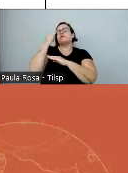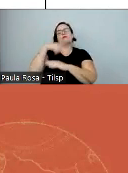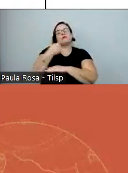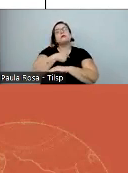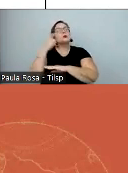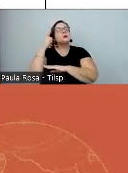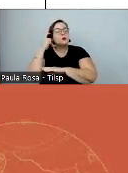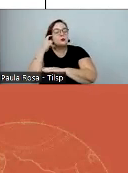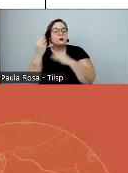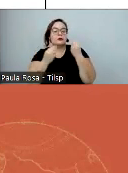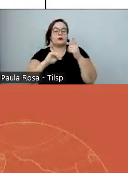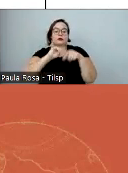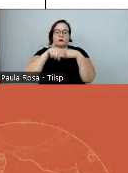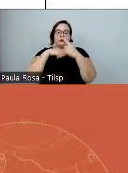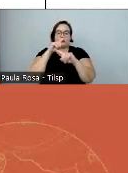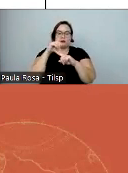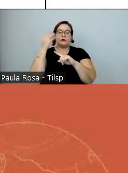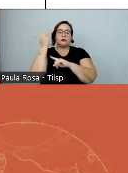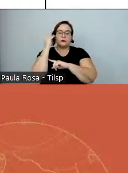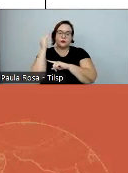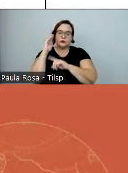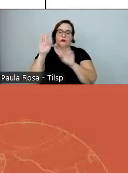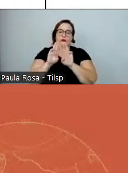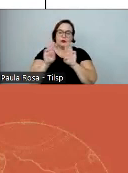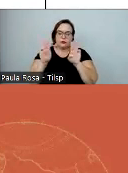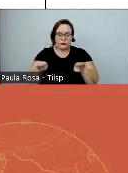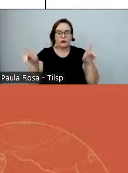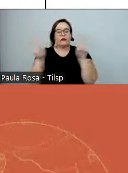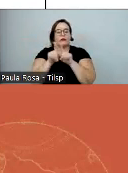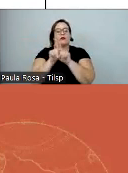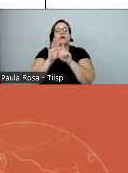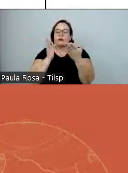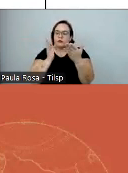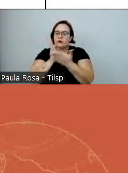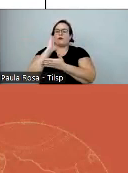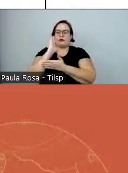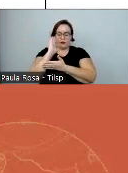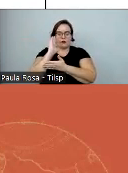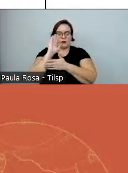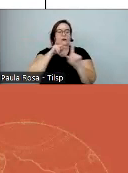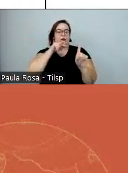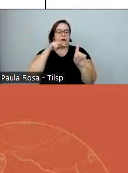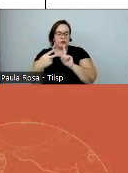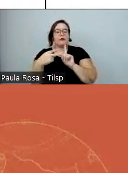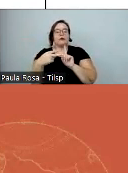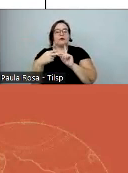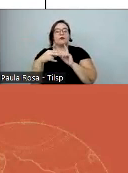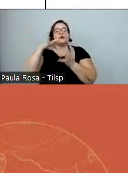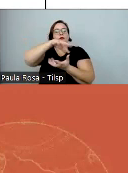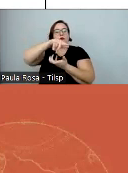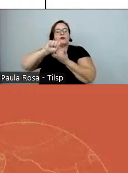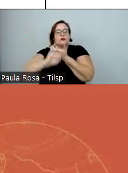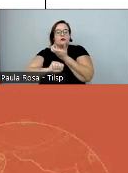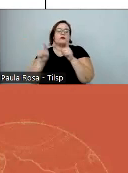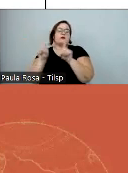transformações No entendimento do museu né e também da validação das perspectivas do Sul global e particularmente da América